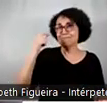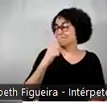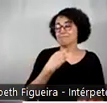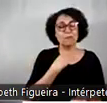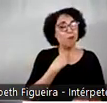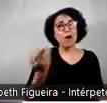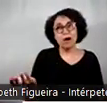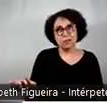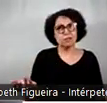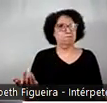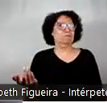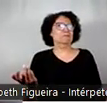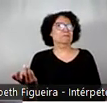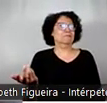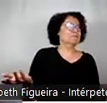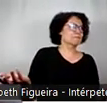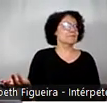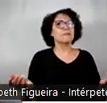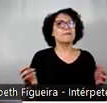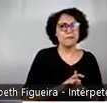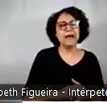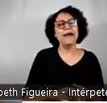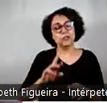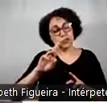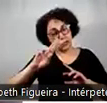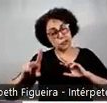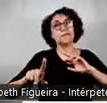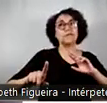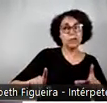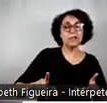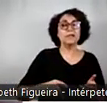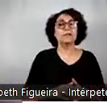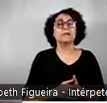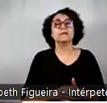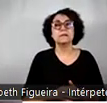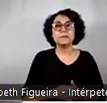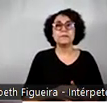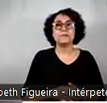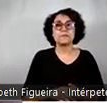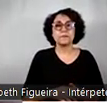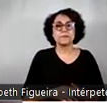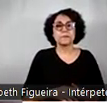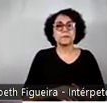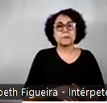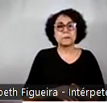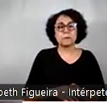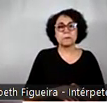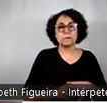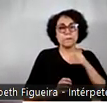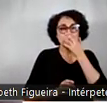política e sempre é uma escolha, né? E toda escolha é política, né? E aí eu fico pensando assim,